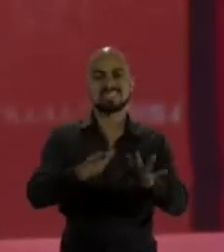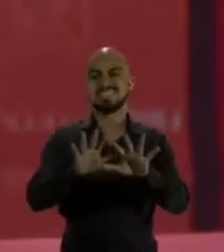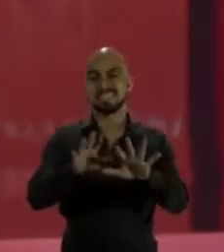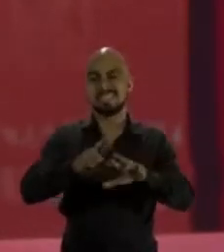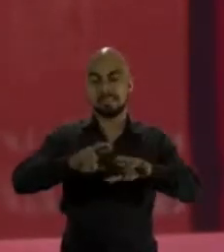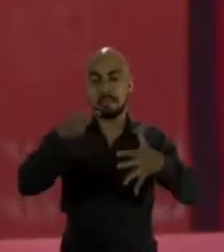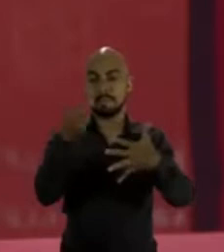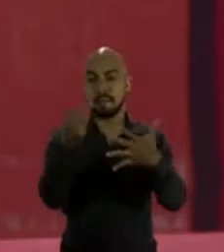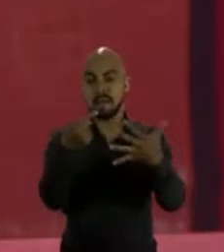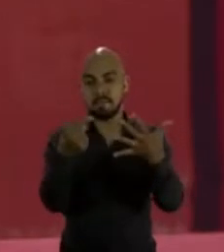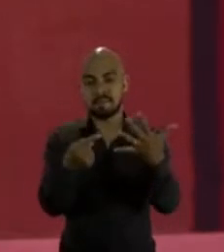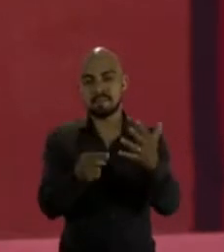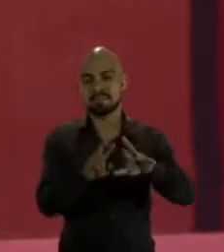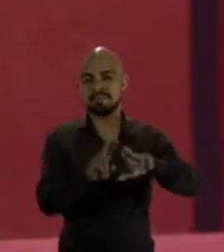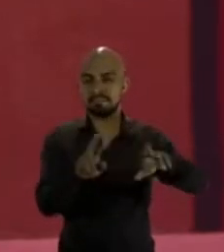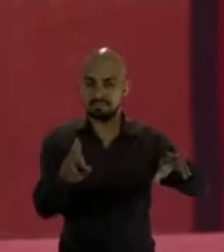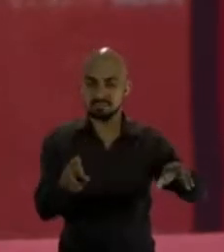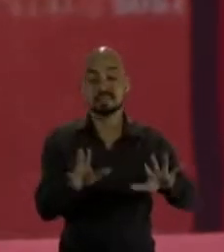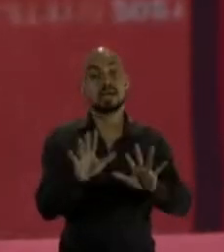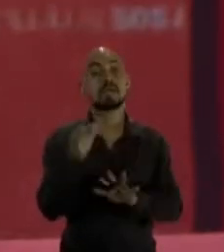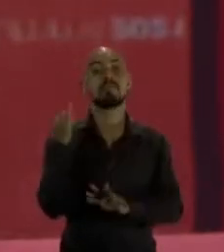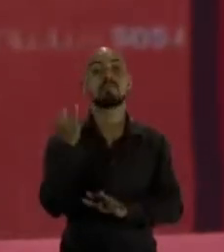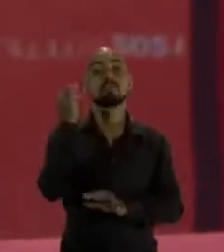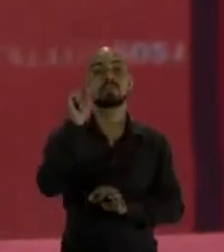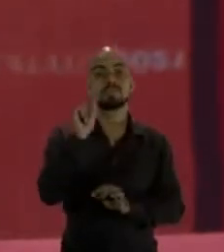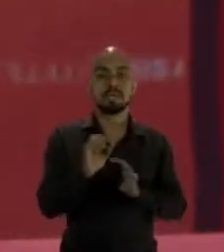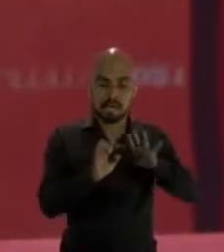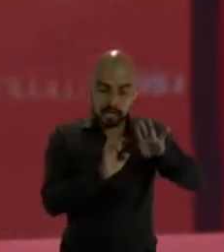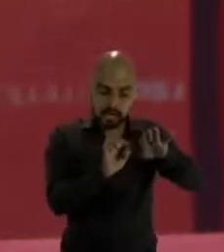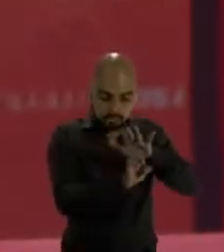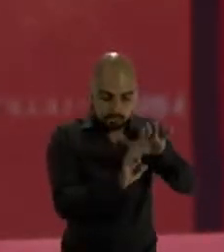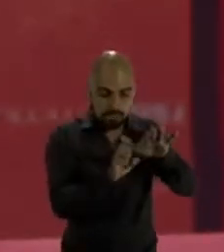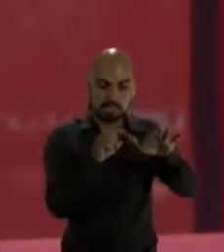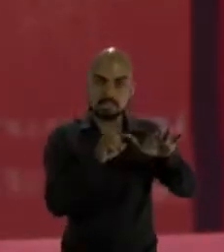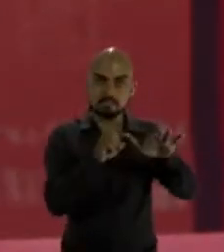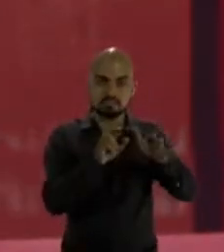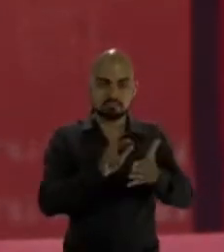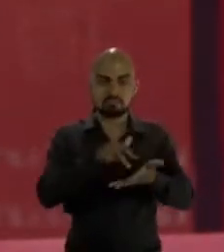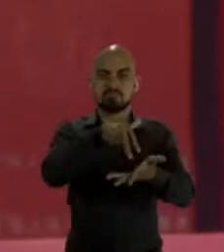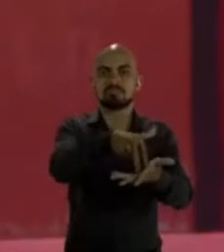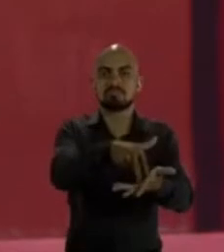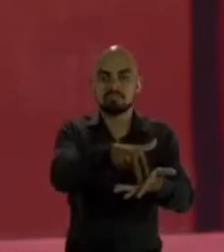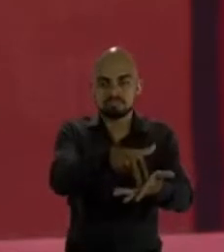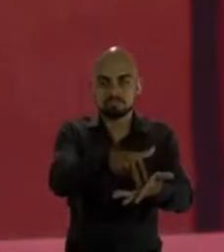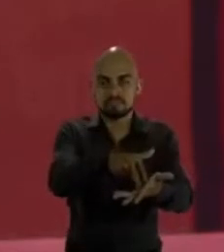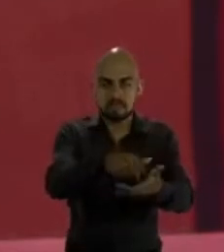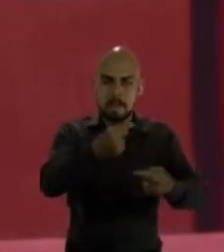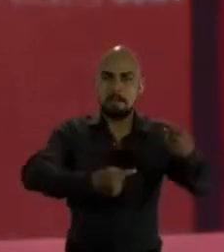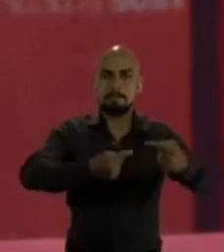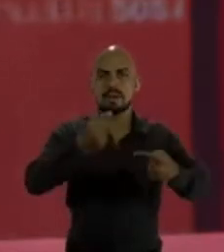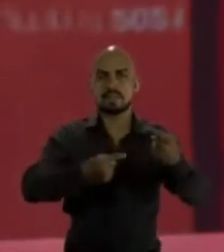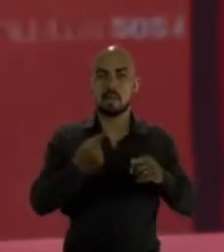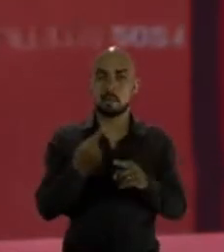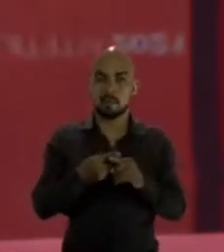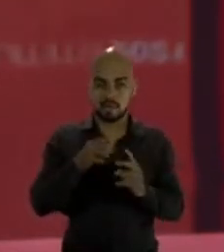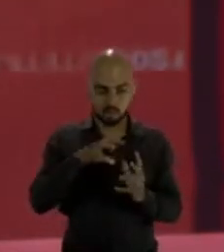monte de coisas aqui, né? É muito importante as empresas estarem à frente dessa discussão, porque a gente vive num